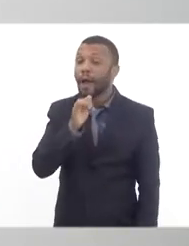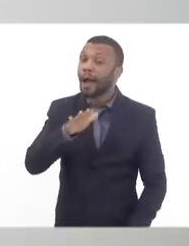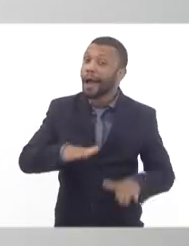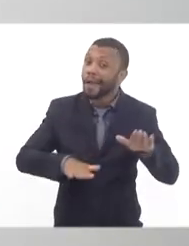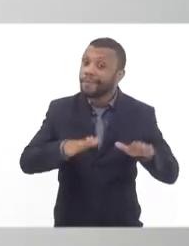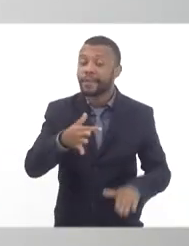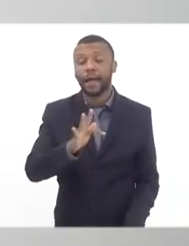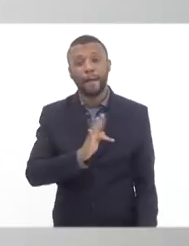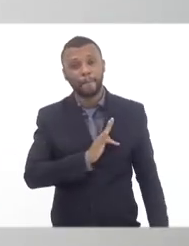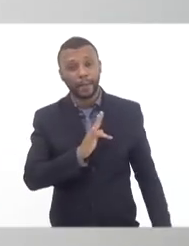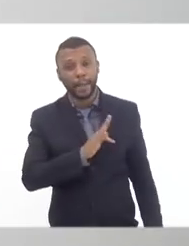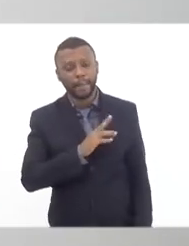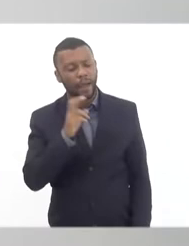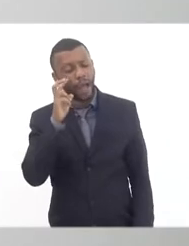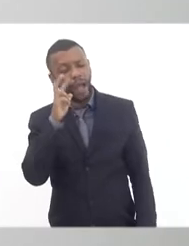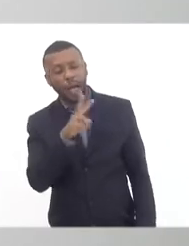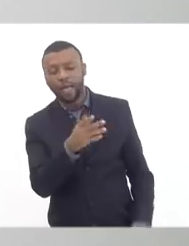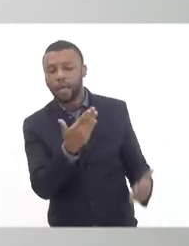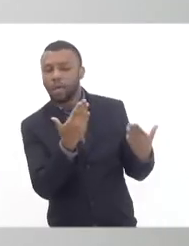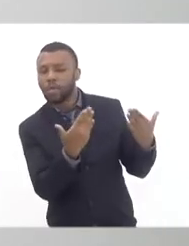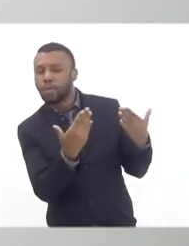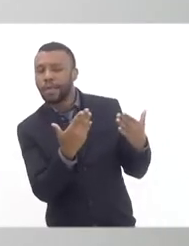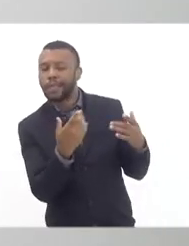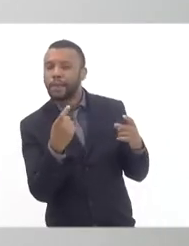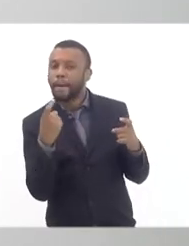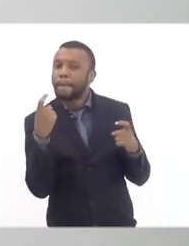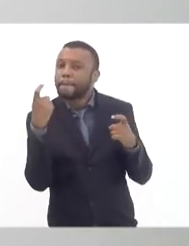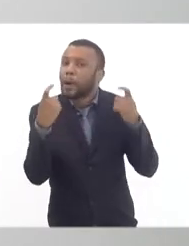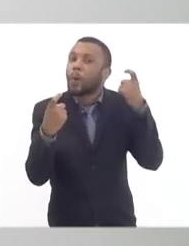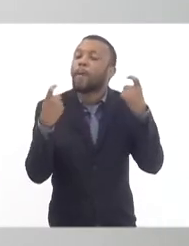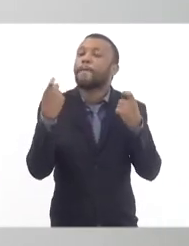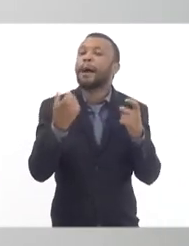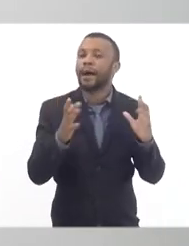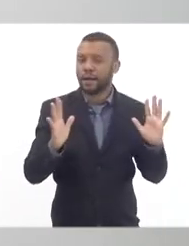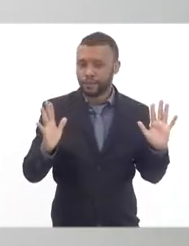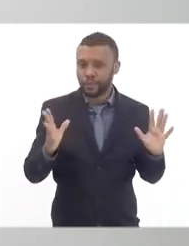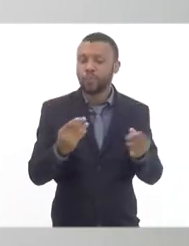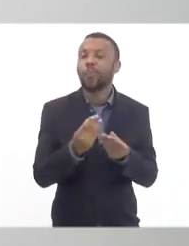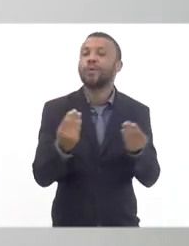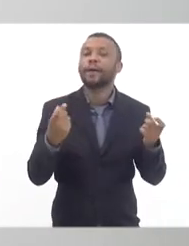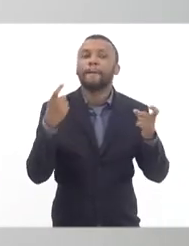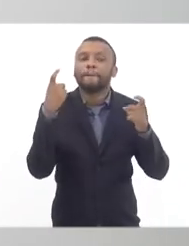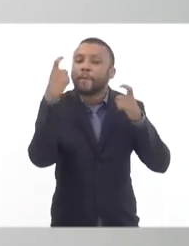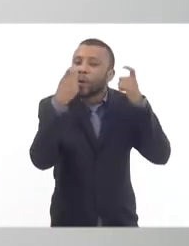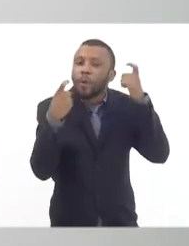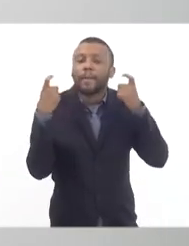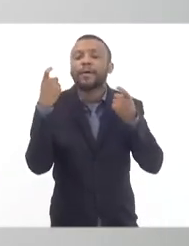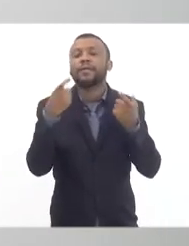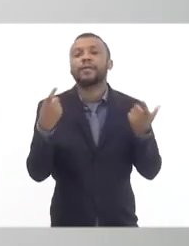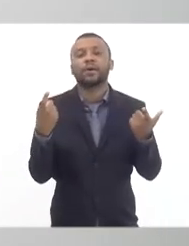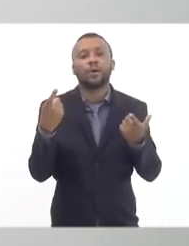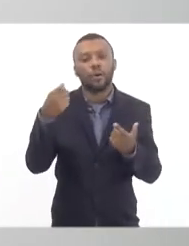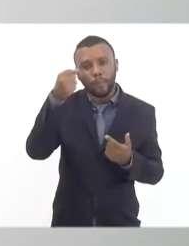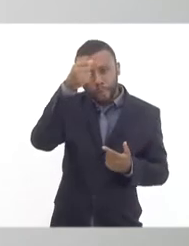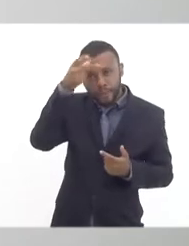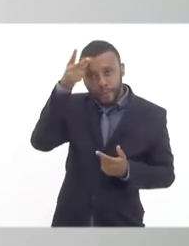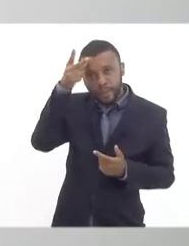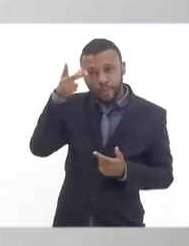a PM com um certo olhar de preocupação, não é? Muita preocupação. Uma cidade que hoje